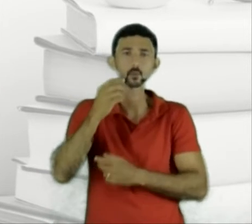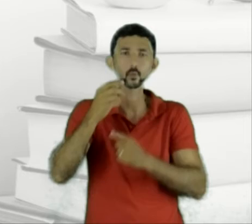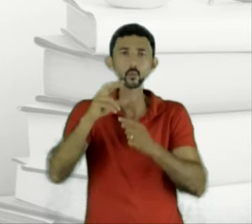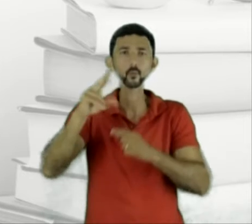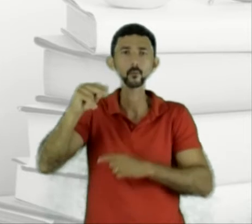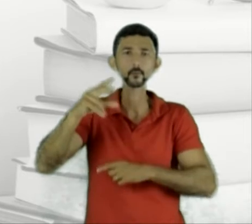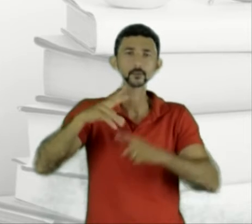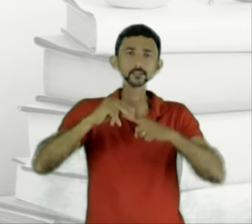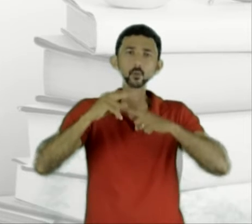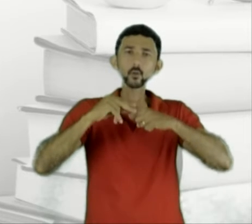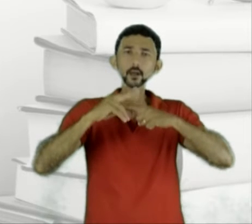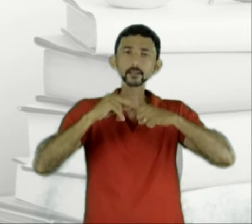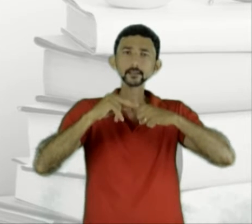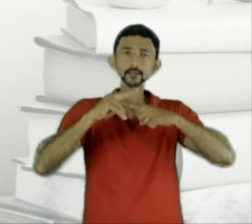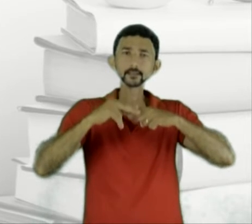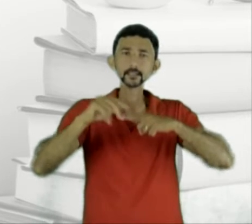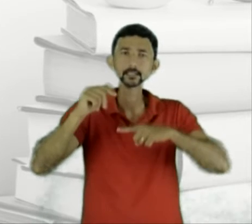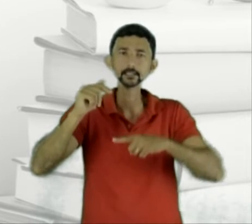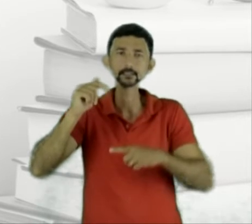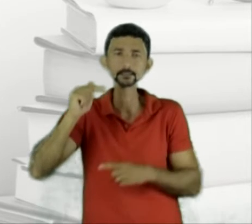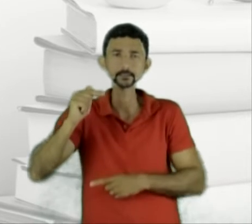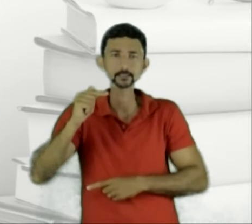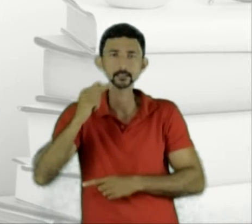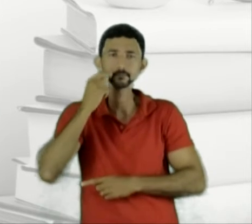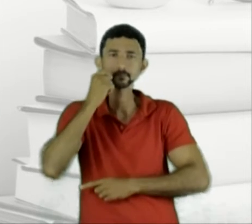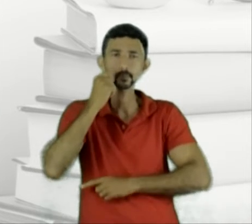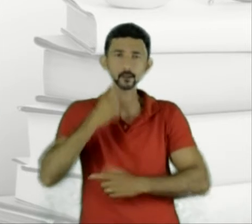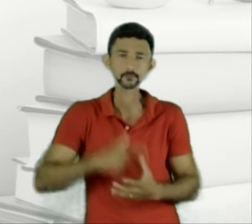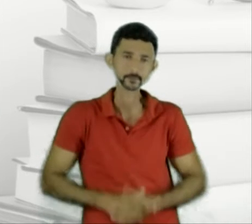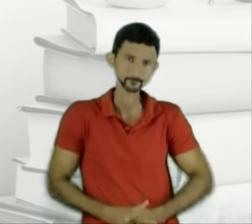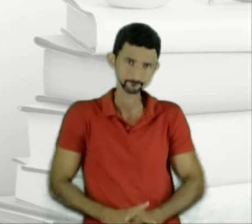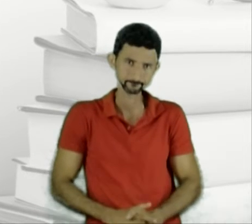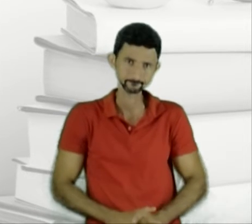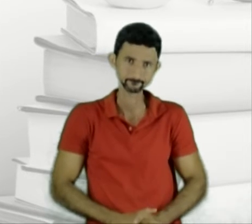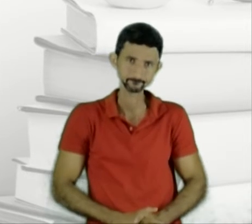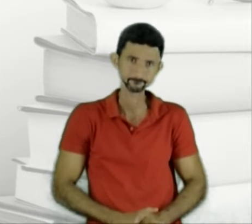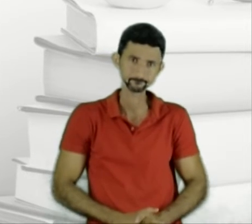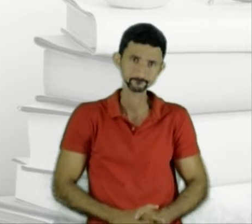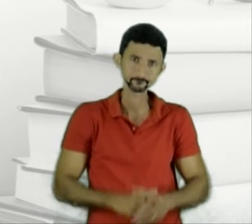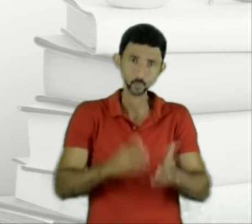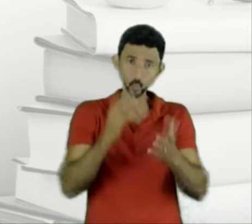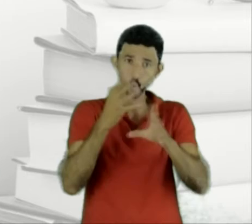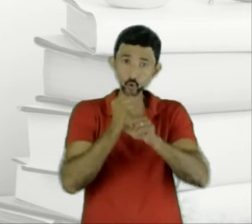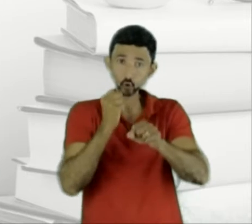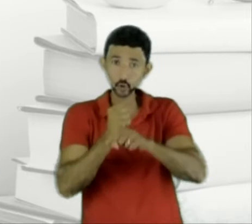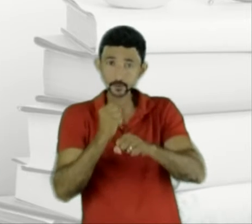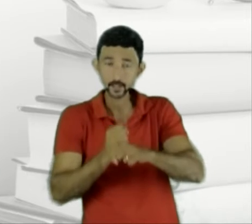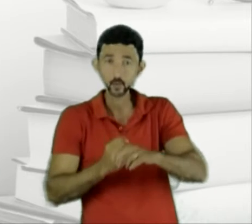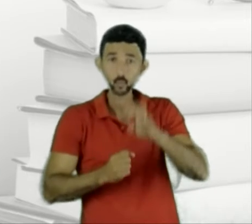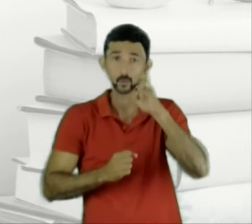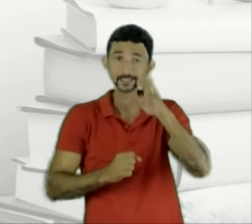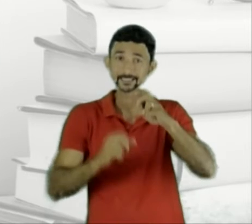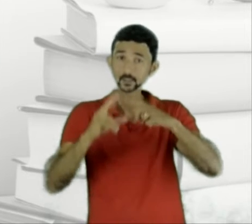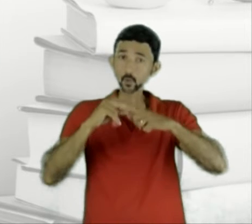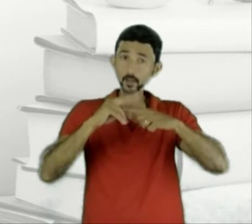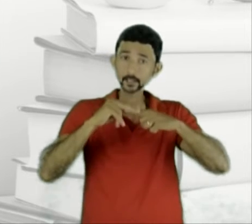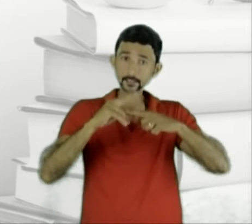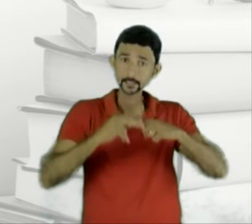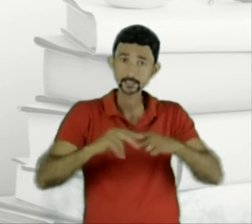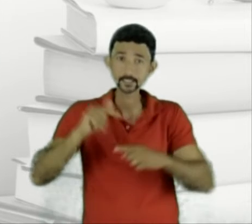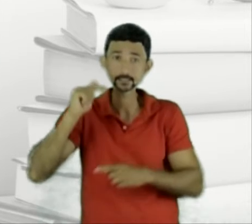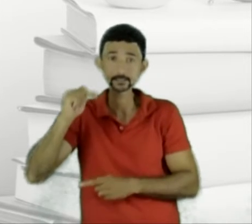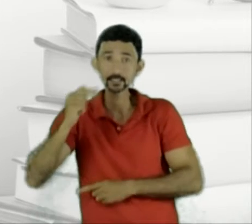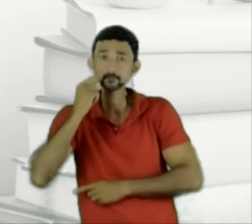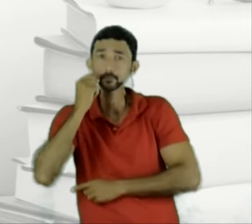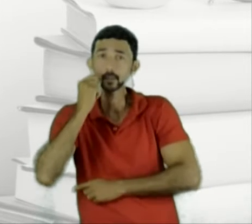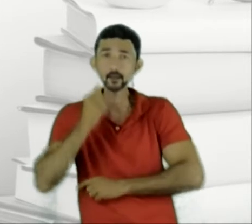eu pergunto, quanto eu tenho no total? Eu vou dizer 5 canetas e 7 lápis. Eu não posso somar 5 canetas e